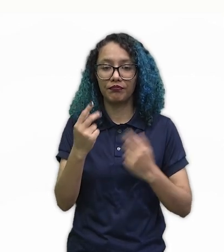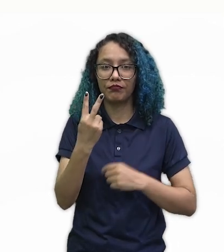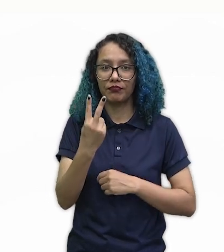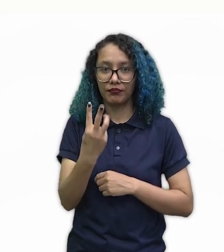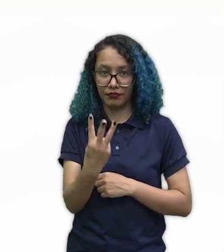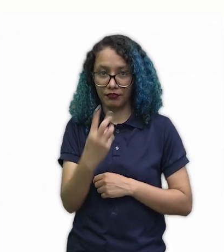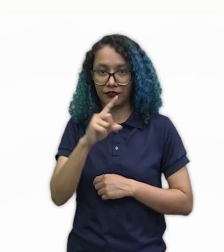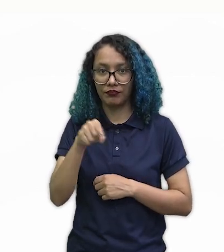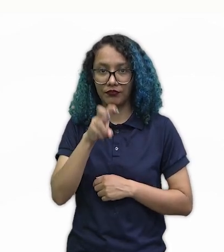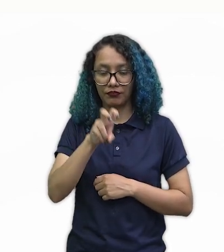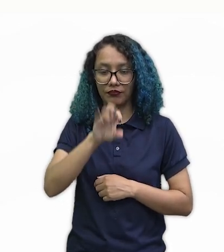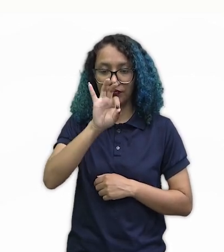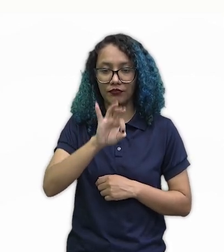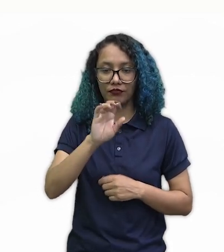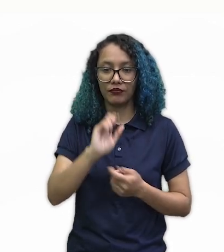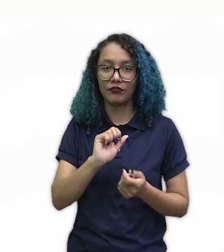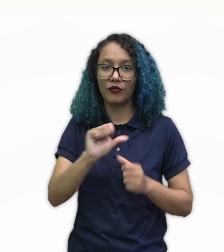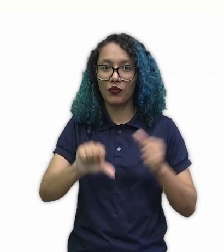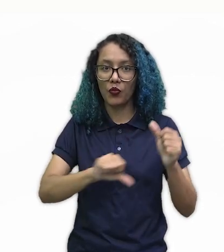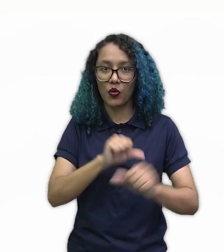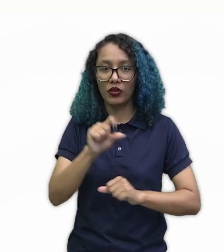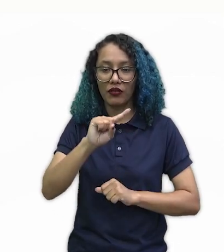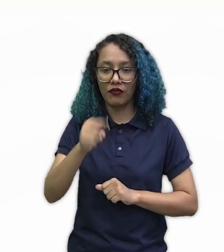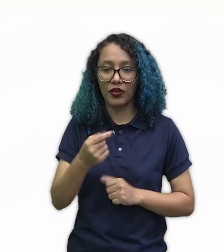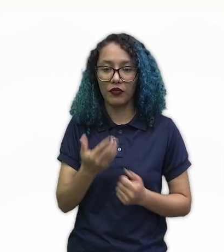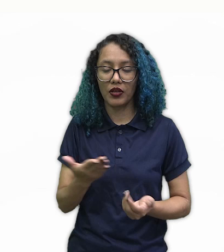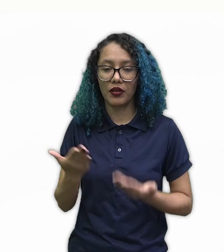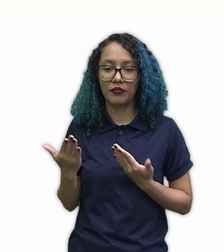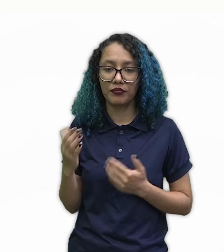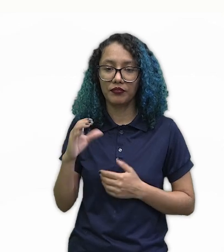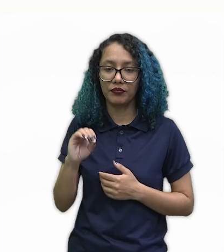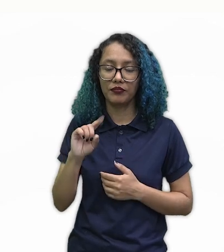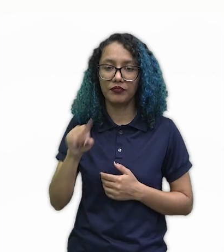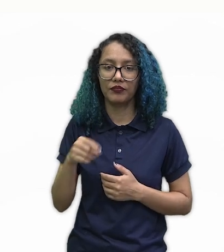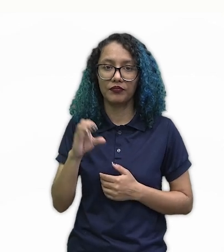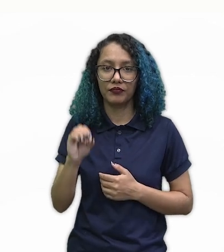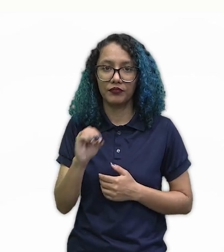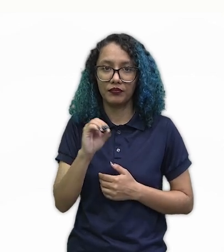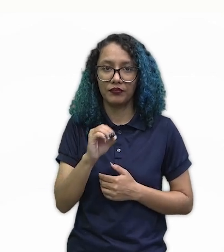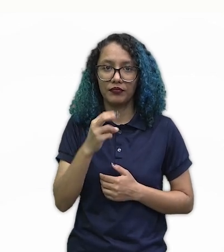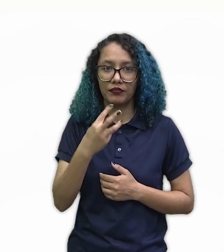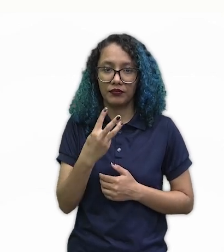3,5%, onde ela transformada em decimal, nós teremos